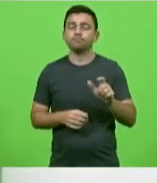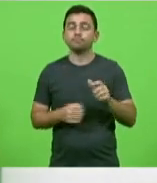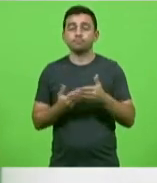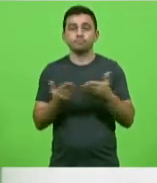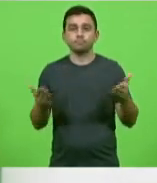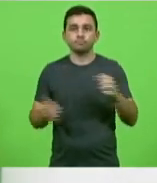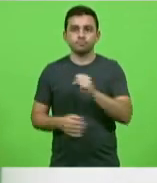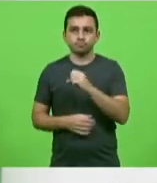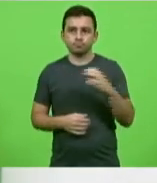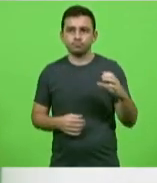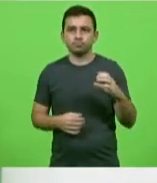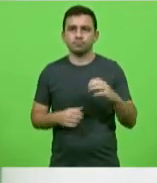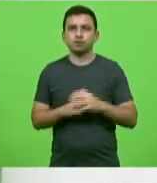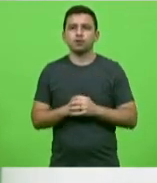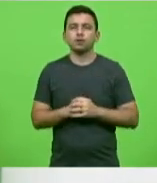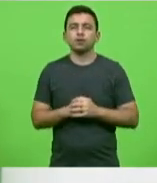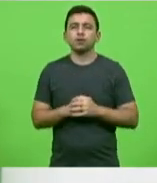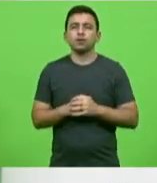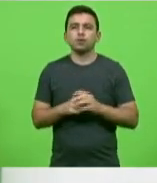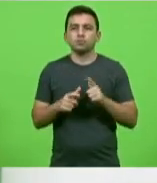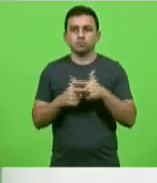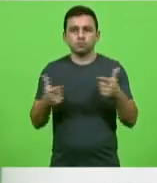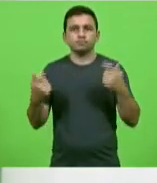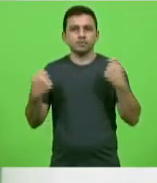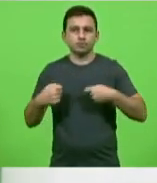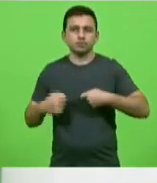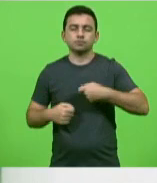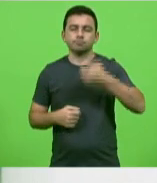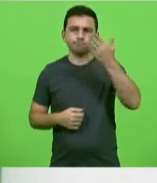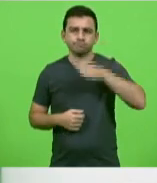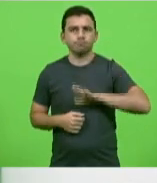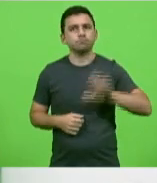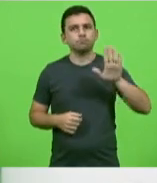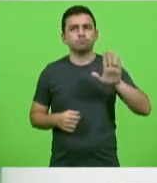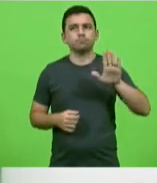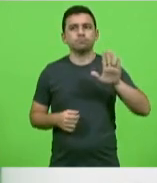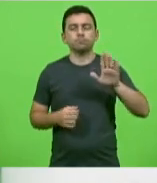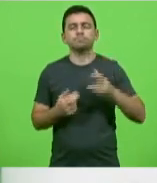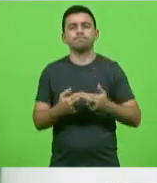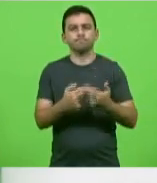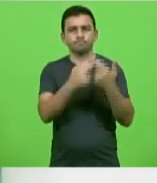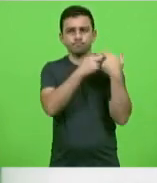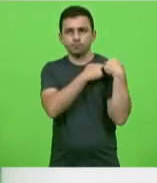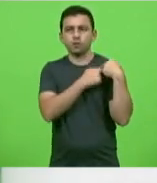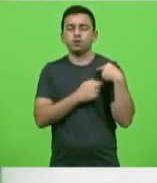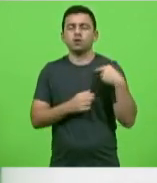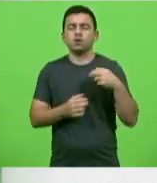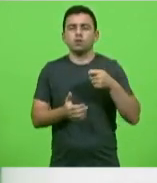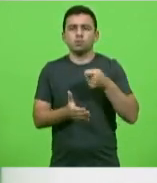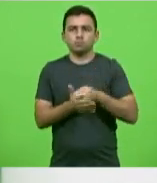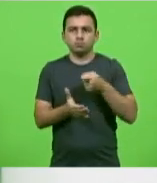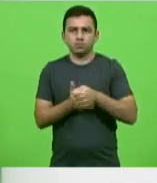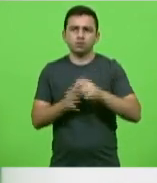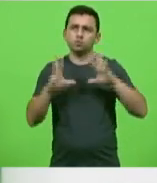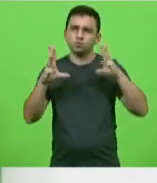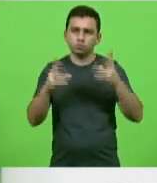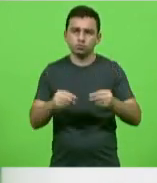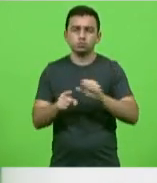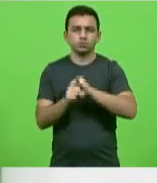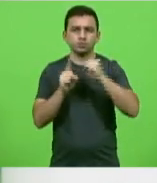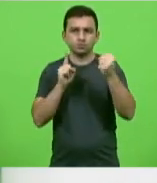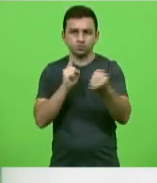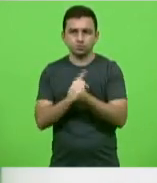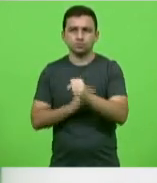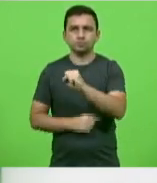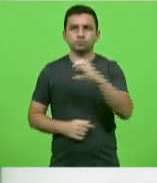catarinenses, o momento reclama comprometimento. É obrigação de todos com a sociedade